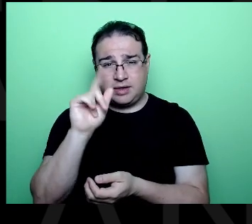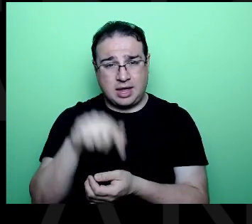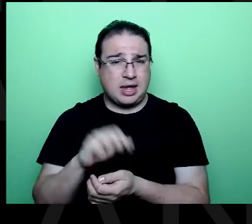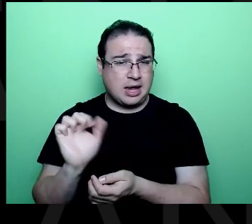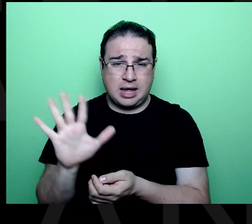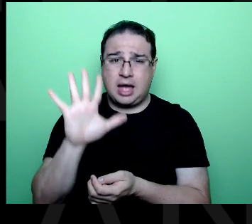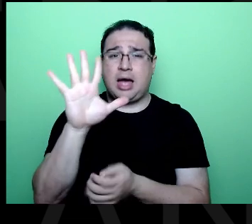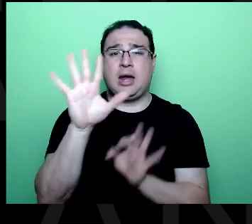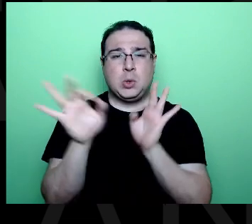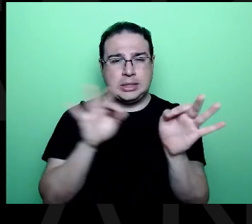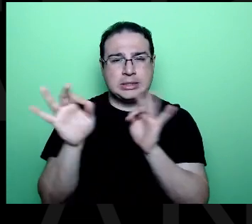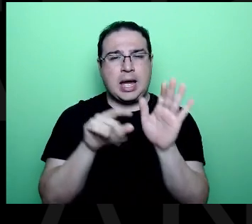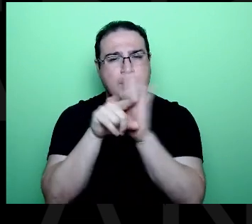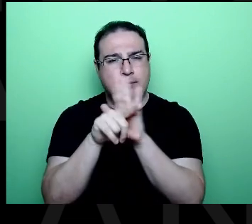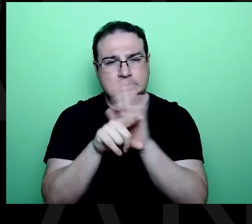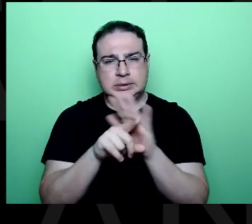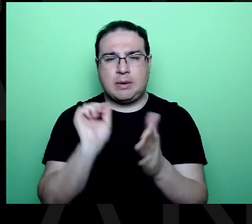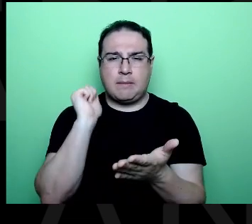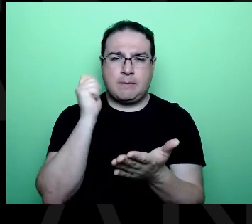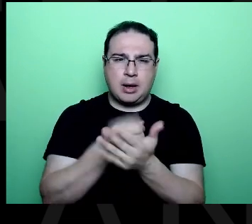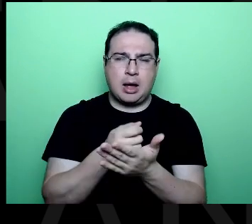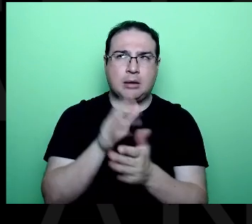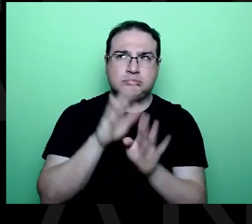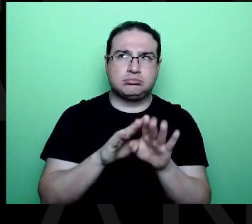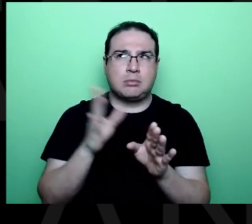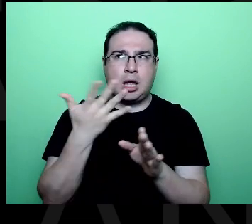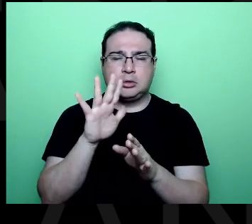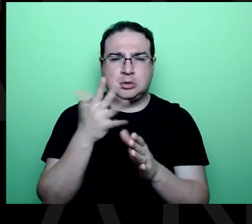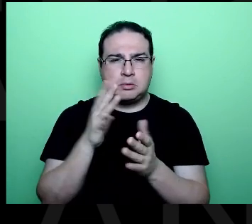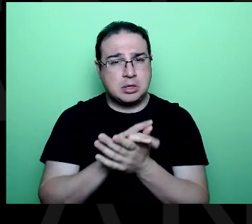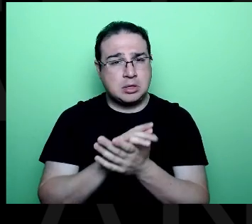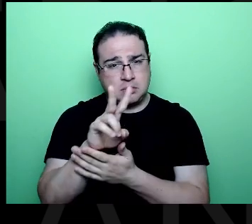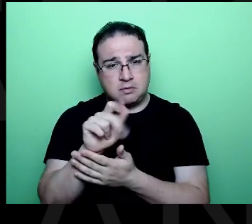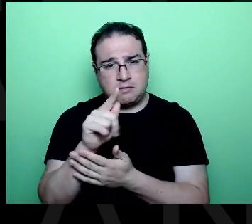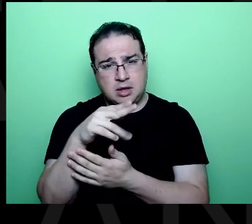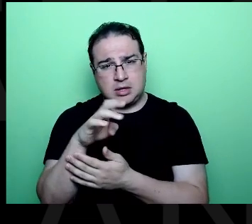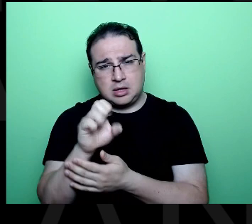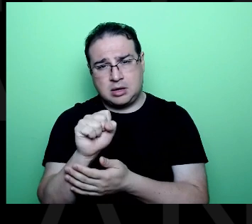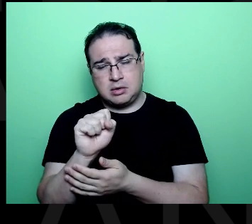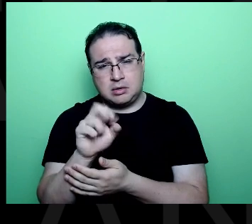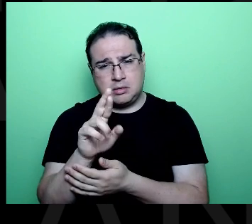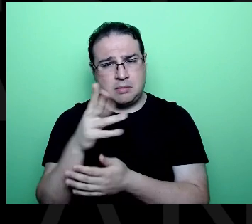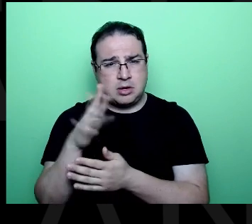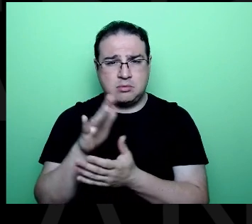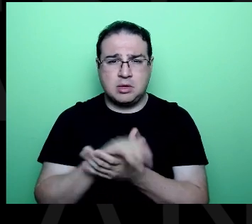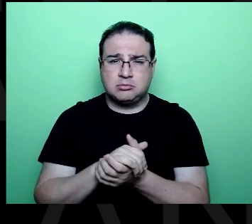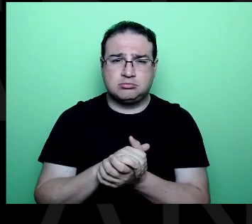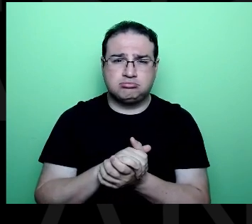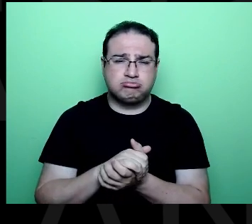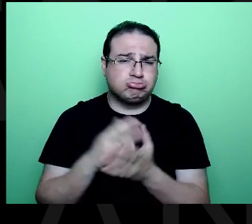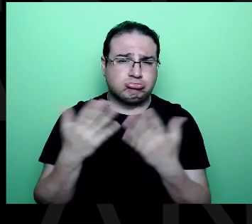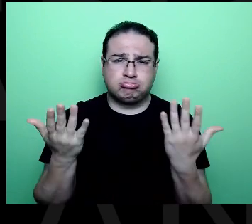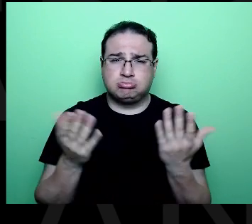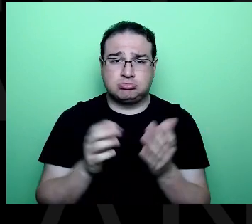é muito caro. Sabe, eu gasto uma média, sei lá, acho que o Wagner também, mas eu gasto uma média de, sei